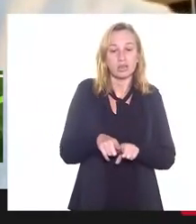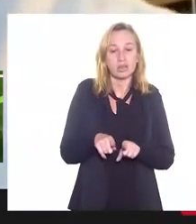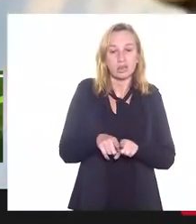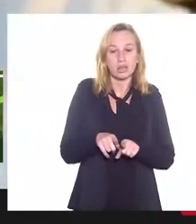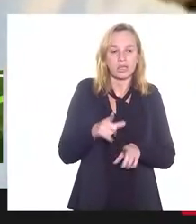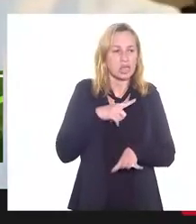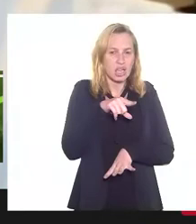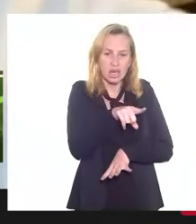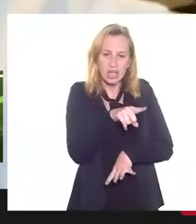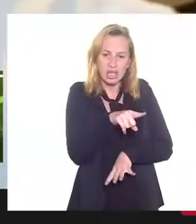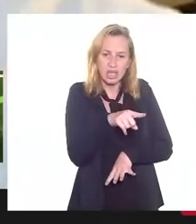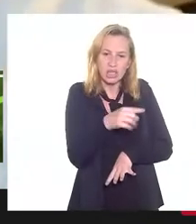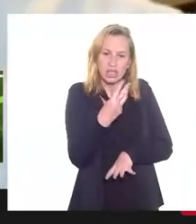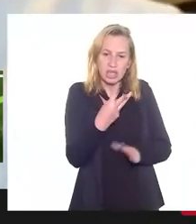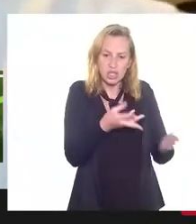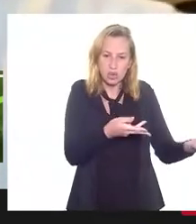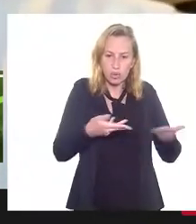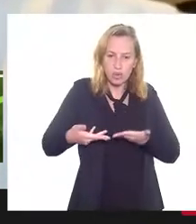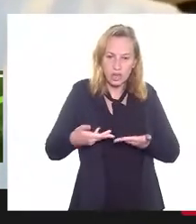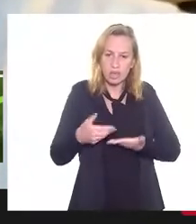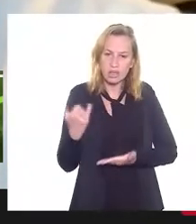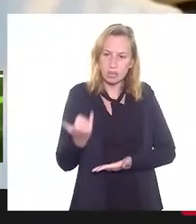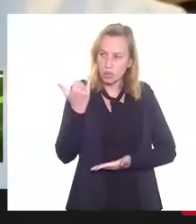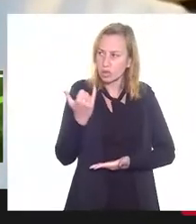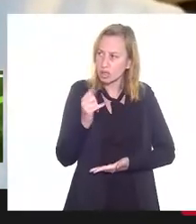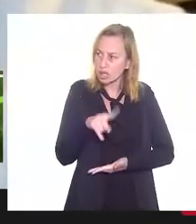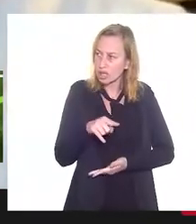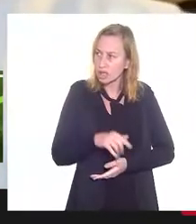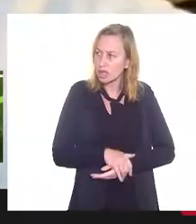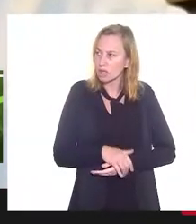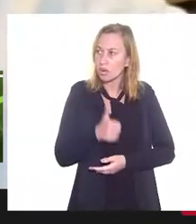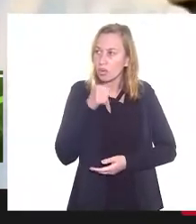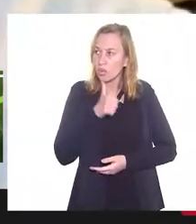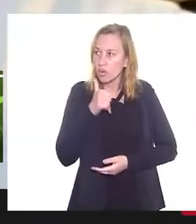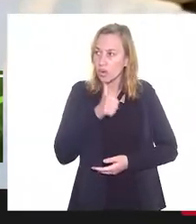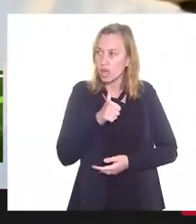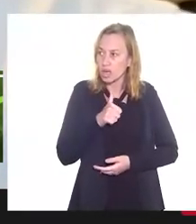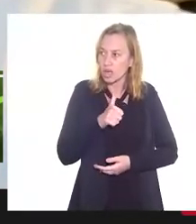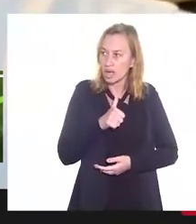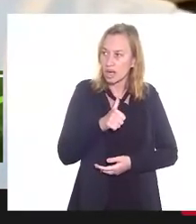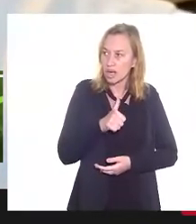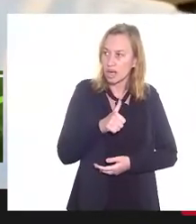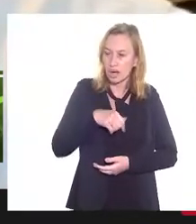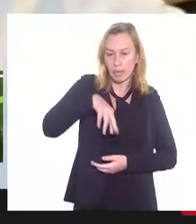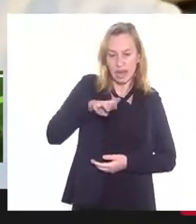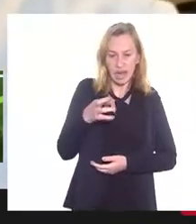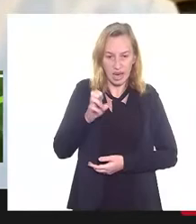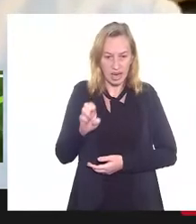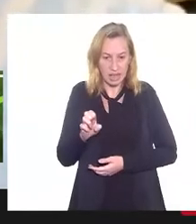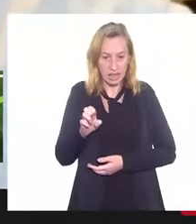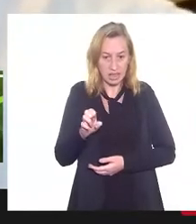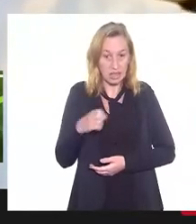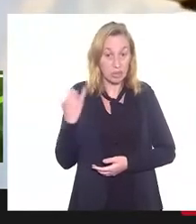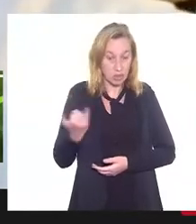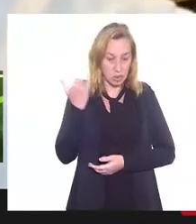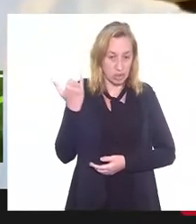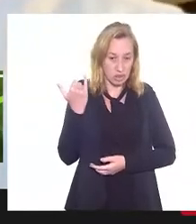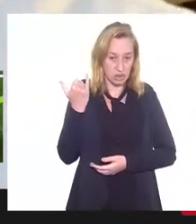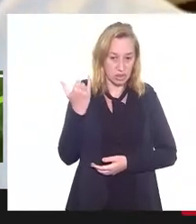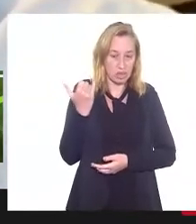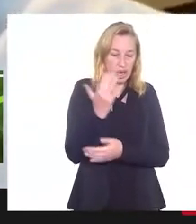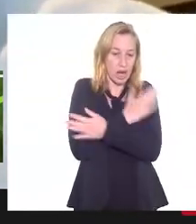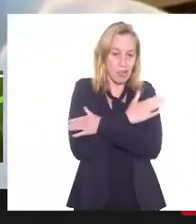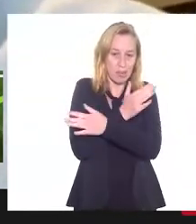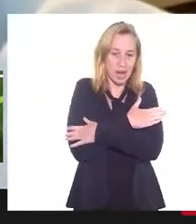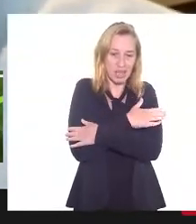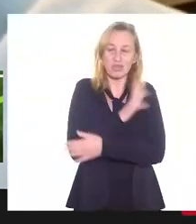aí três convidados importantes. Né? Uma mulher guerreira, que é a Margarete. Abrei esse nome, abraços, né? Porque